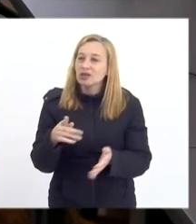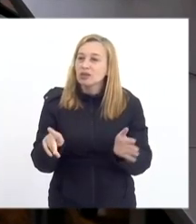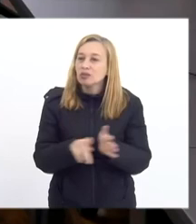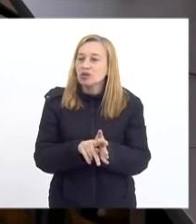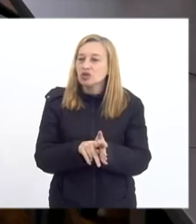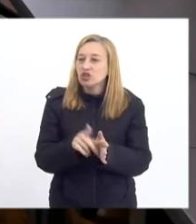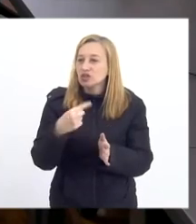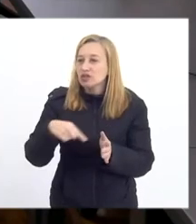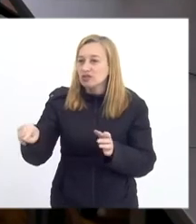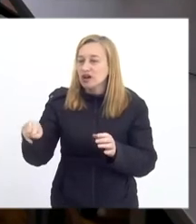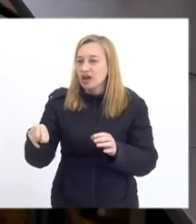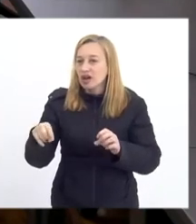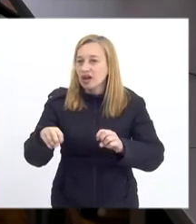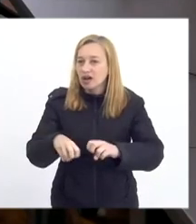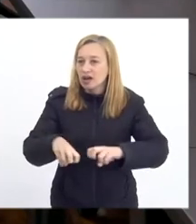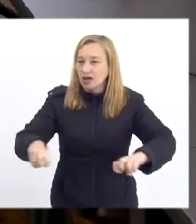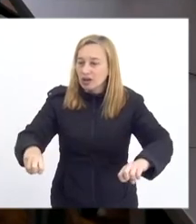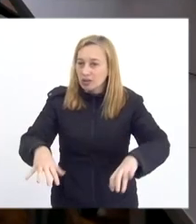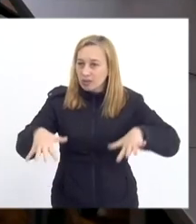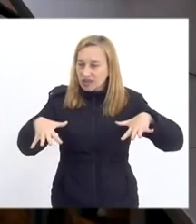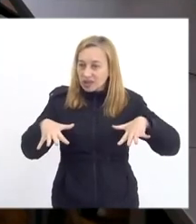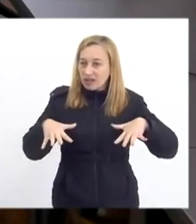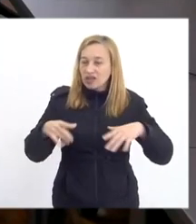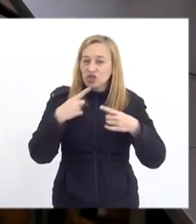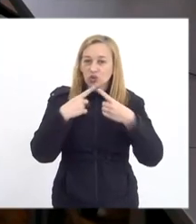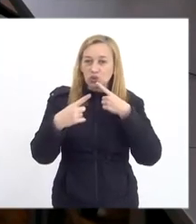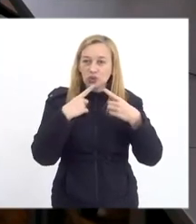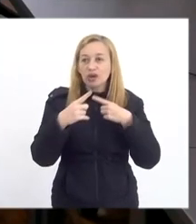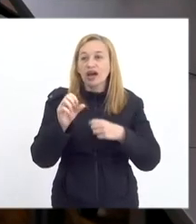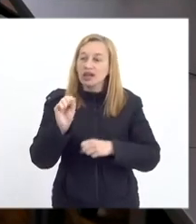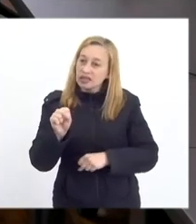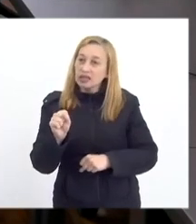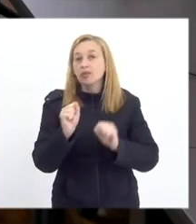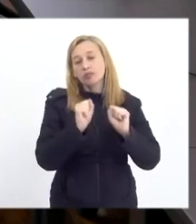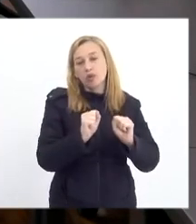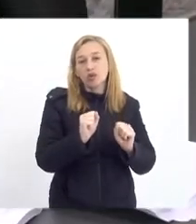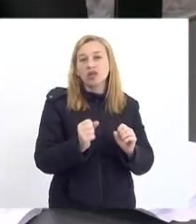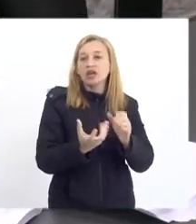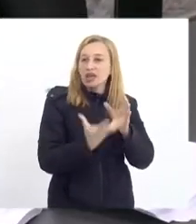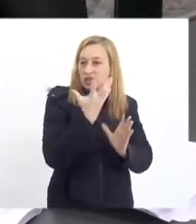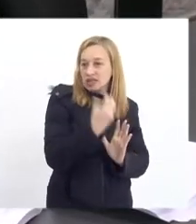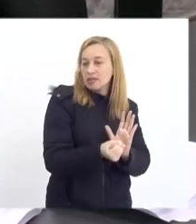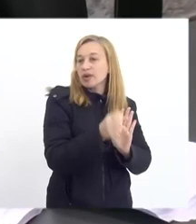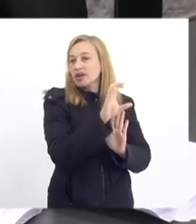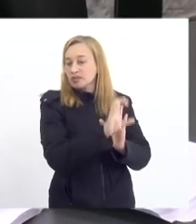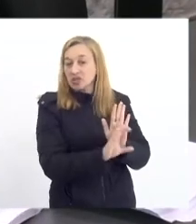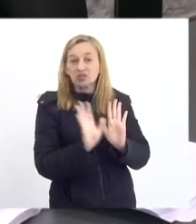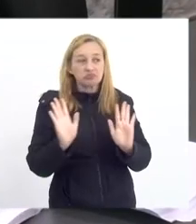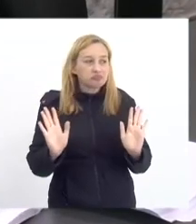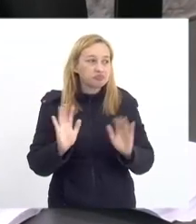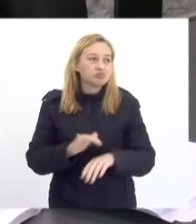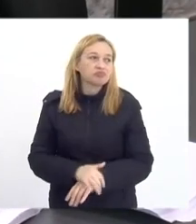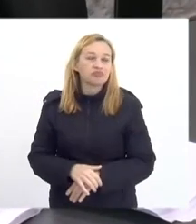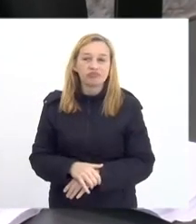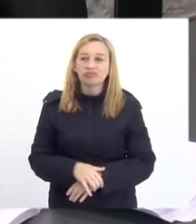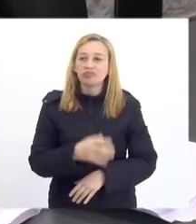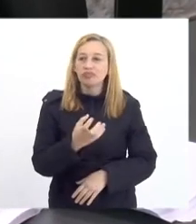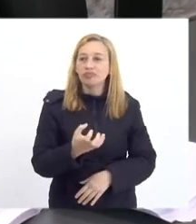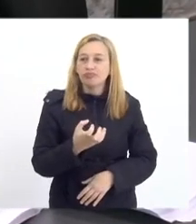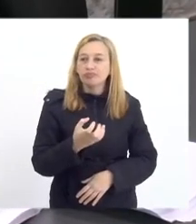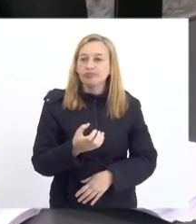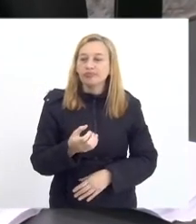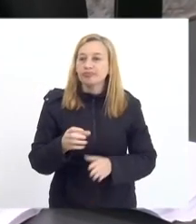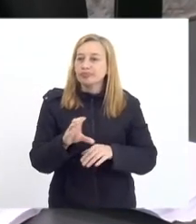vá a plenário para o debate. E aí sim, no mérito, pode receber emendas, enfim. Então eu quero... O parecer